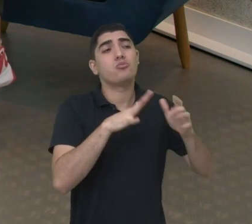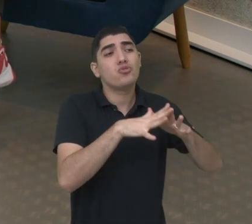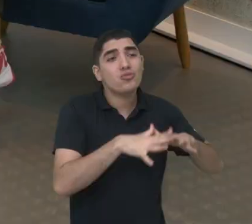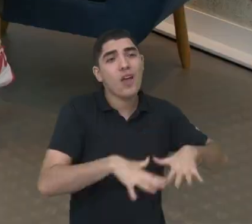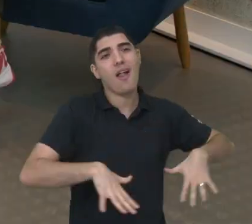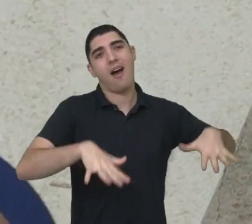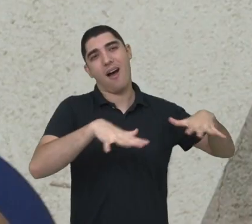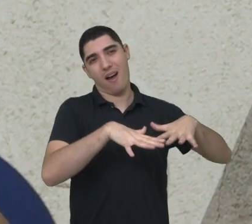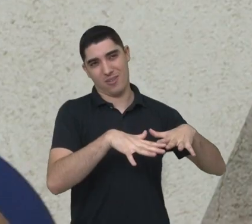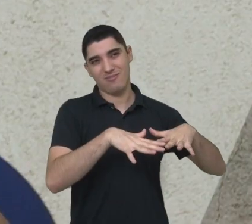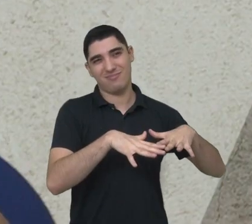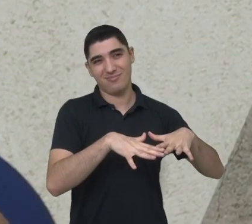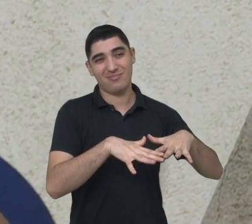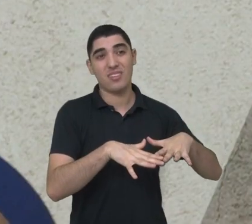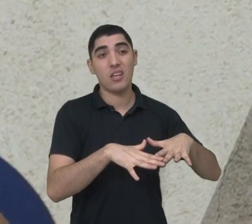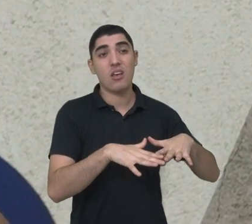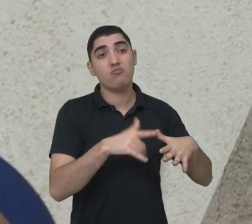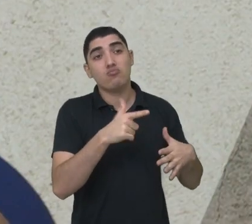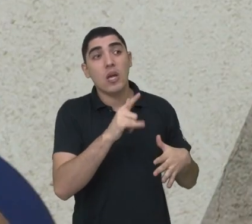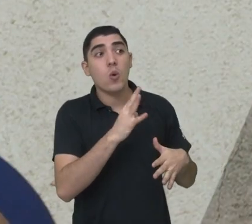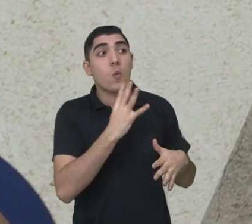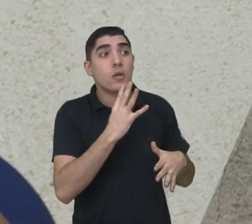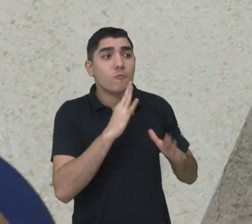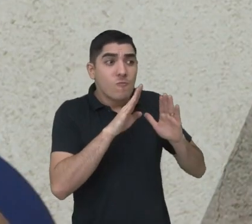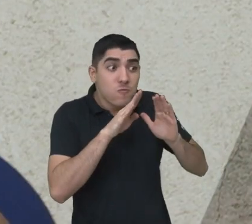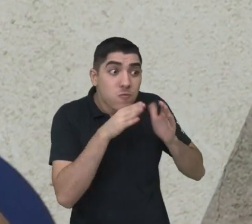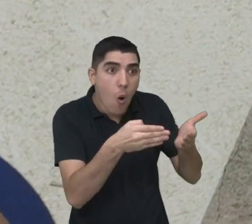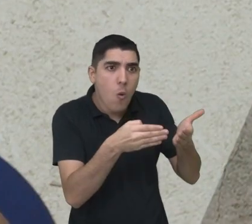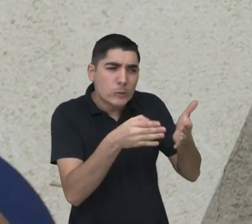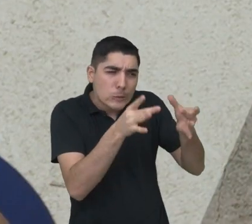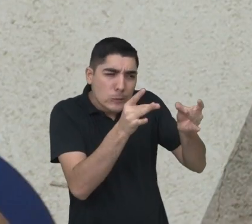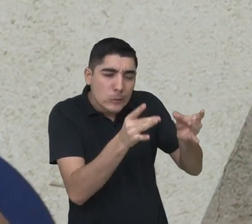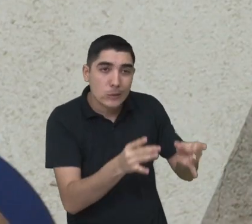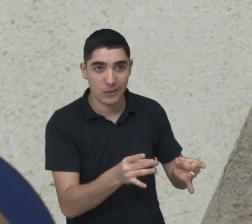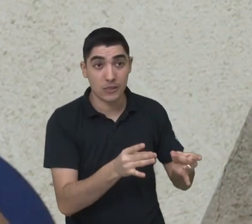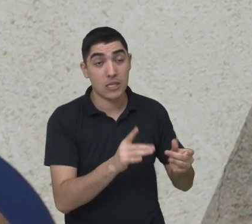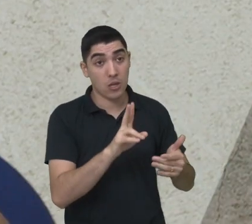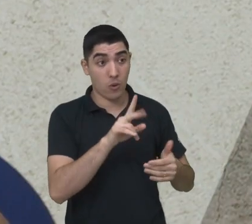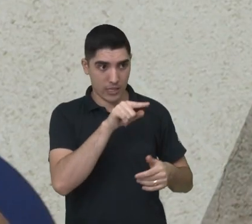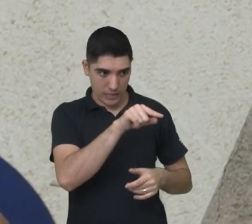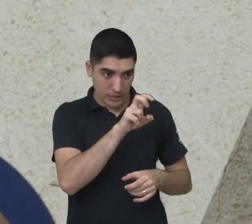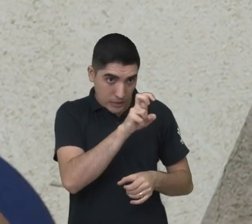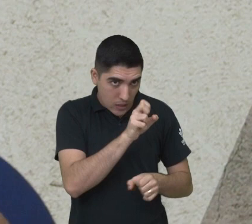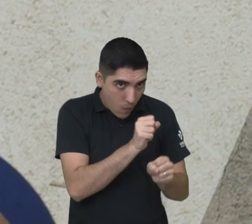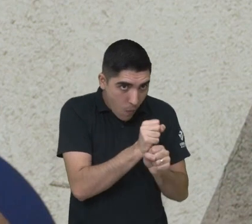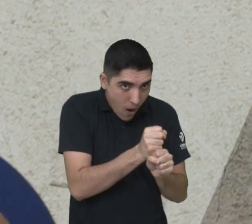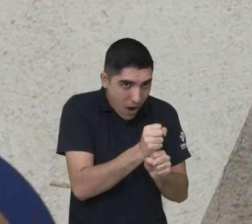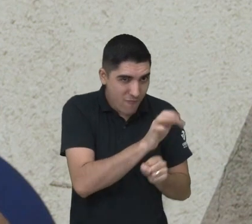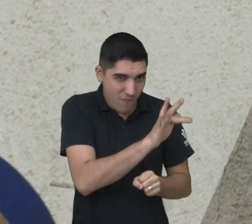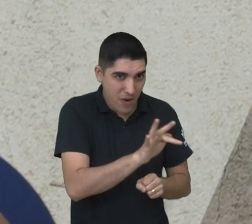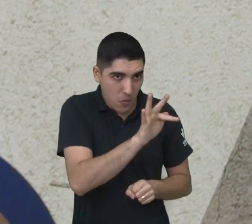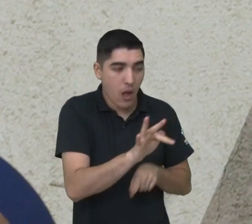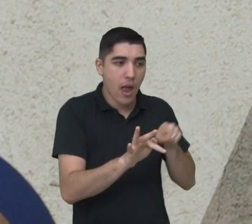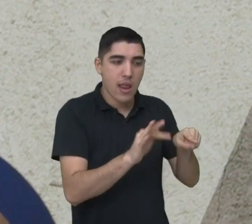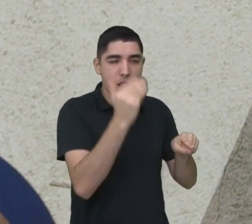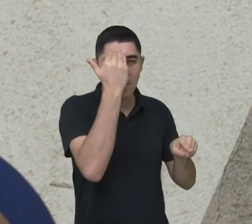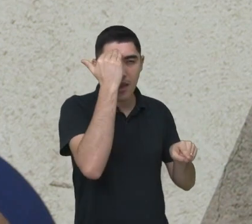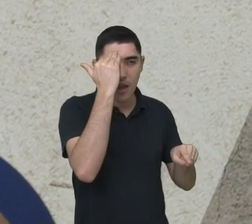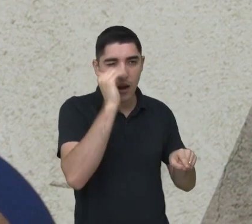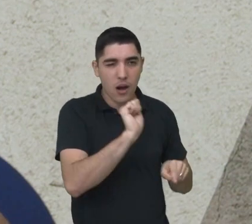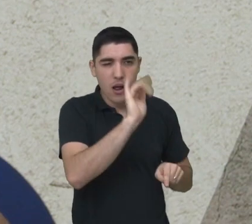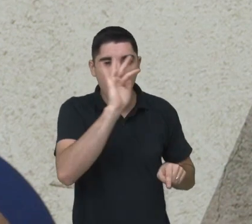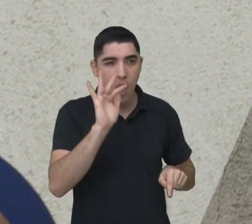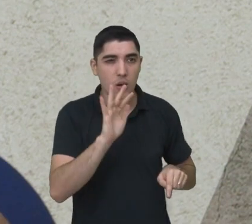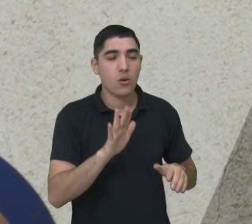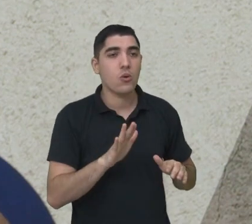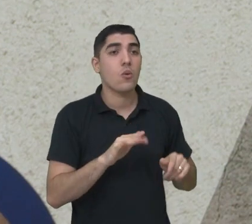do profissional, do engenheiro, né? Então, lá ele cursando, lá, né, durante esses 5 anos, ele precisa entender que, né, dentro daquilo